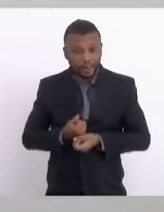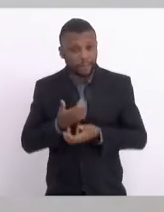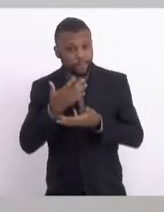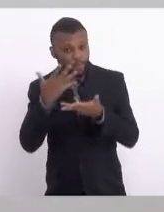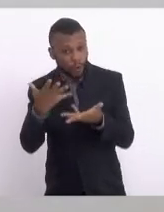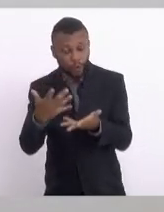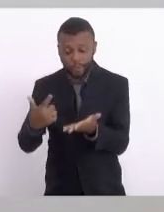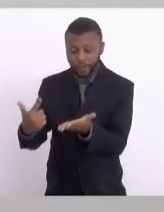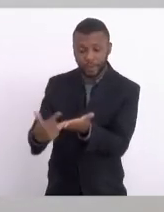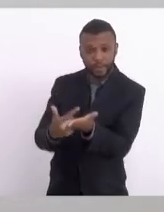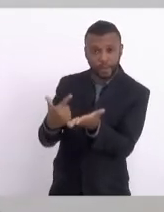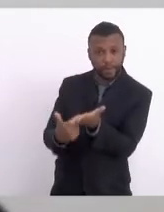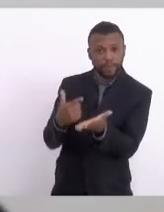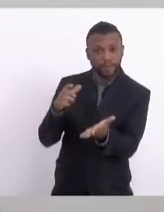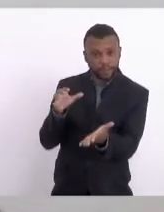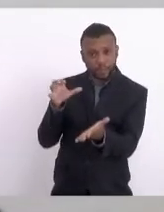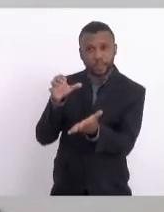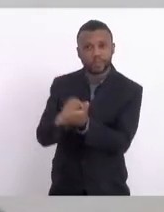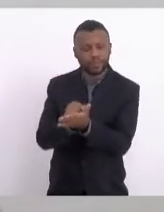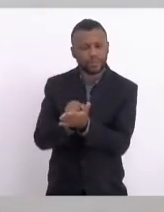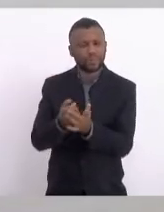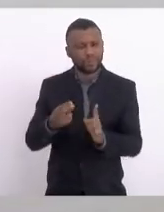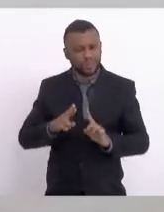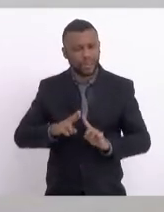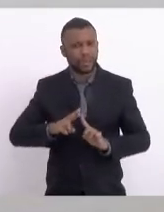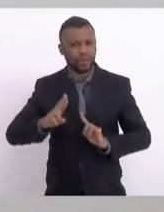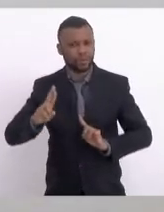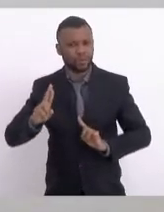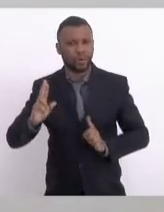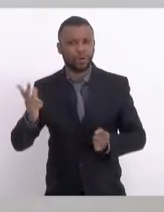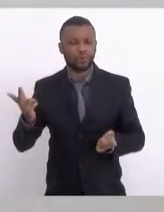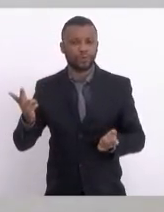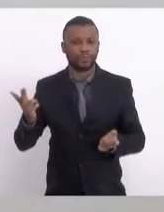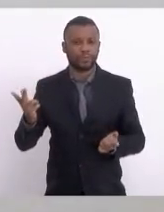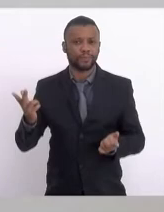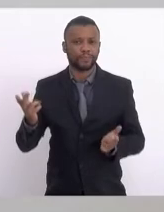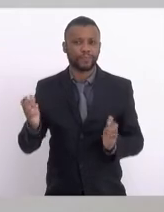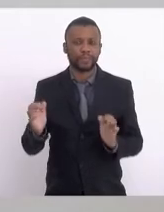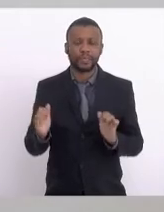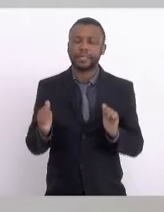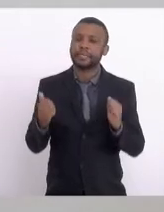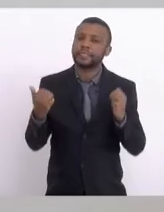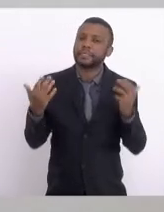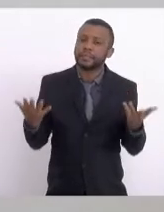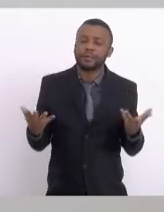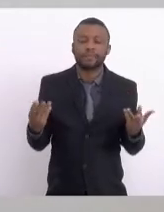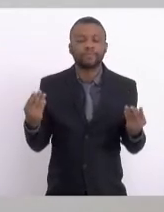livro de registro dos lugares. Quer dizer, então,